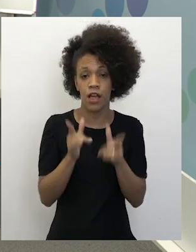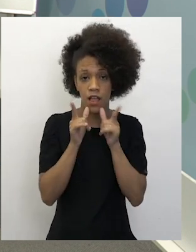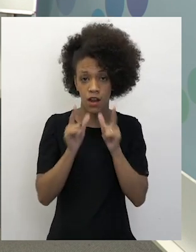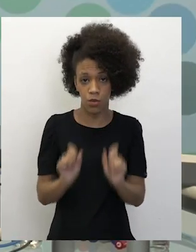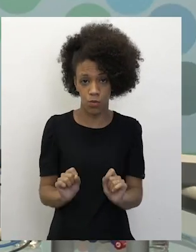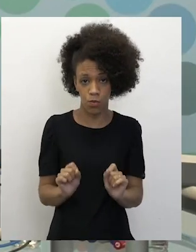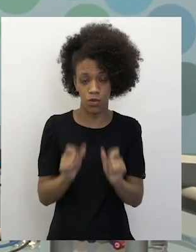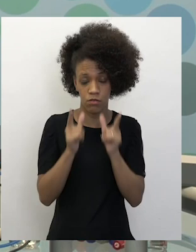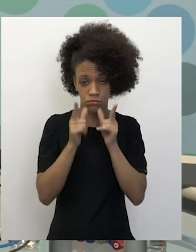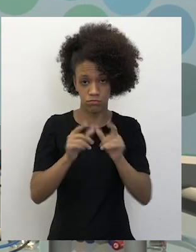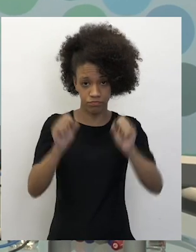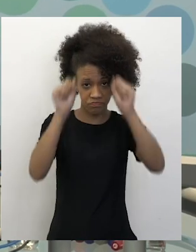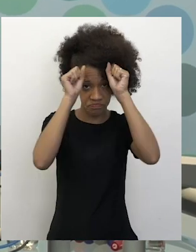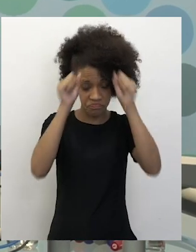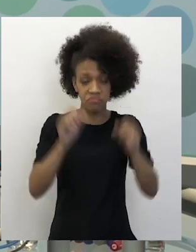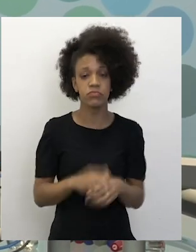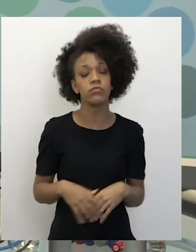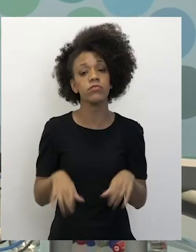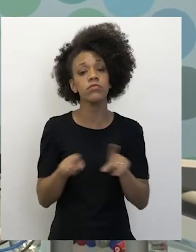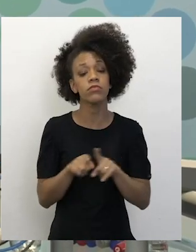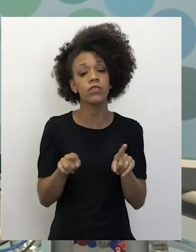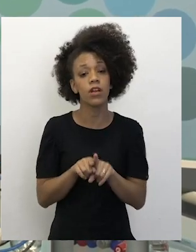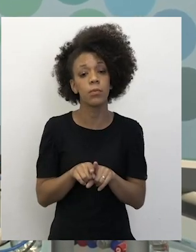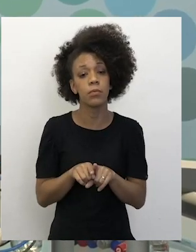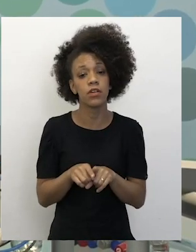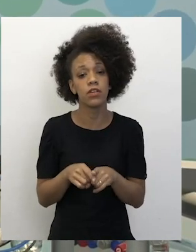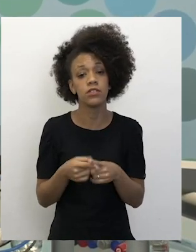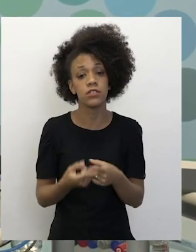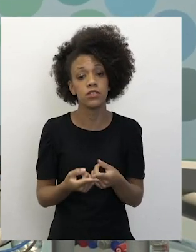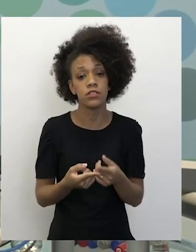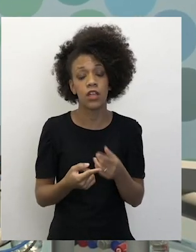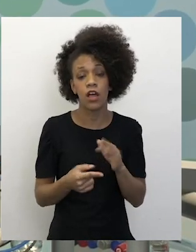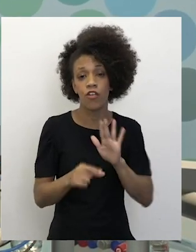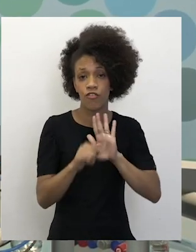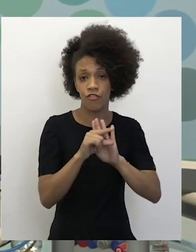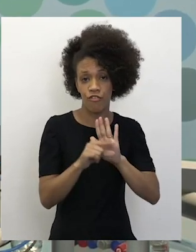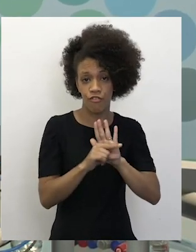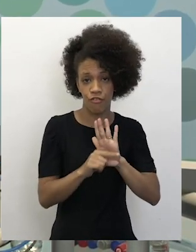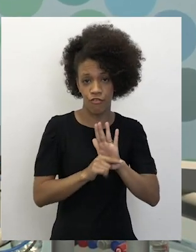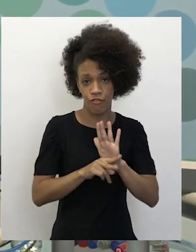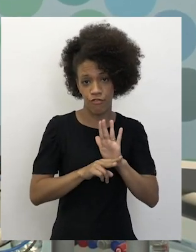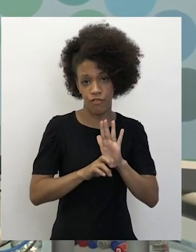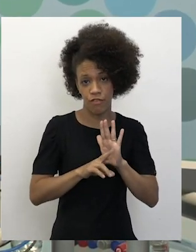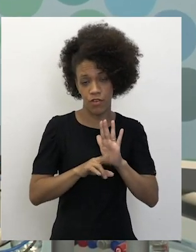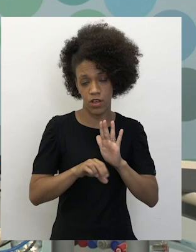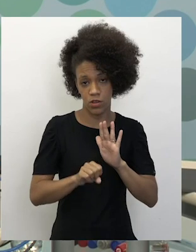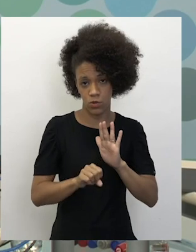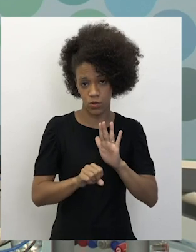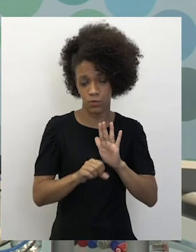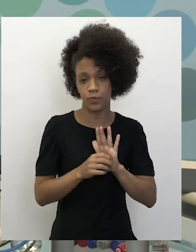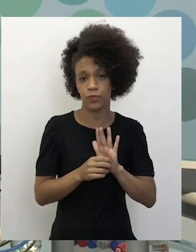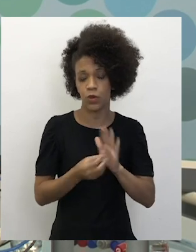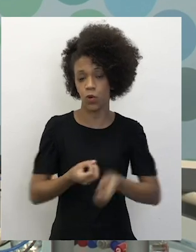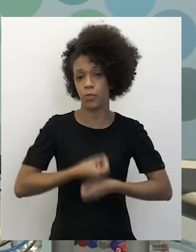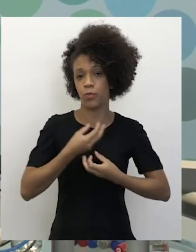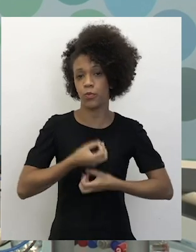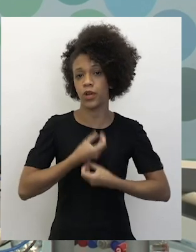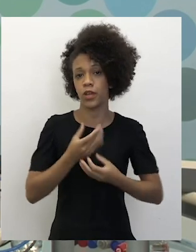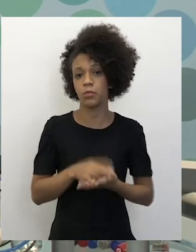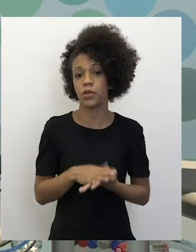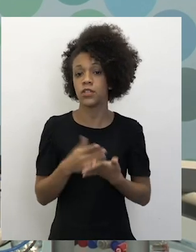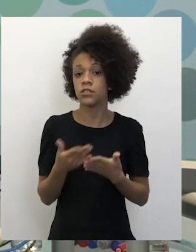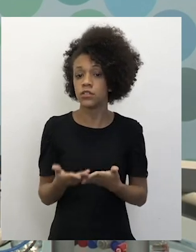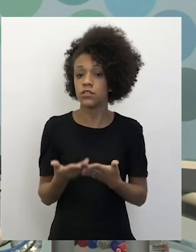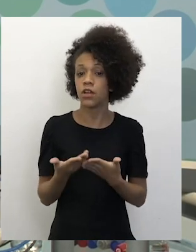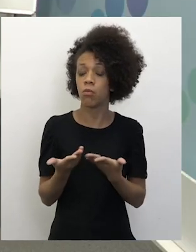que dá para perceber a eles falam também da questão de estar escrito em versos então eles acham que o fato de estar escrito em versos do poema aí